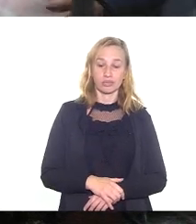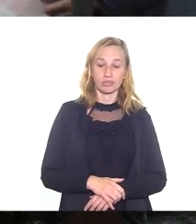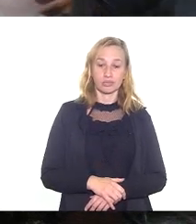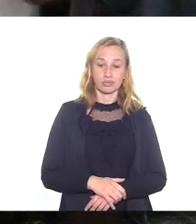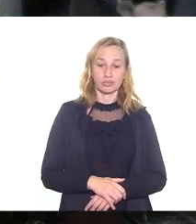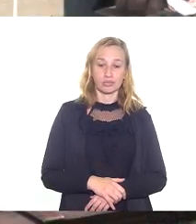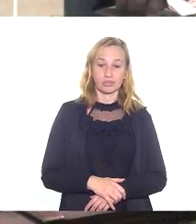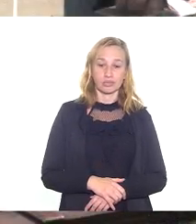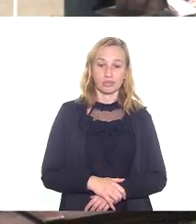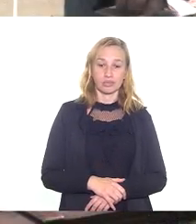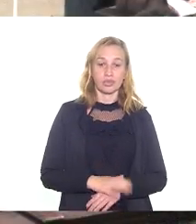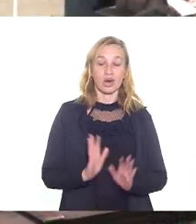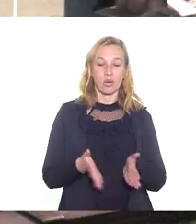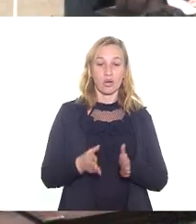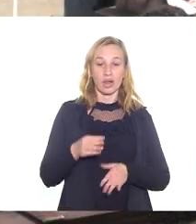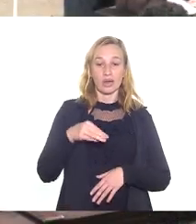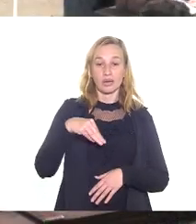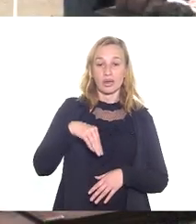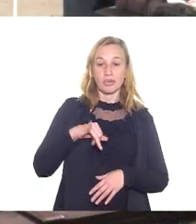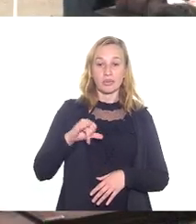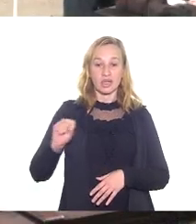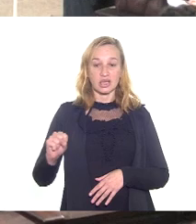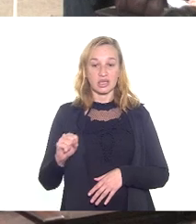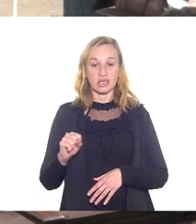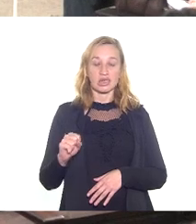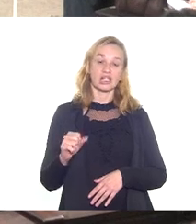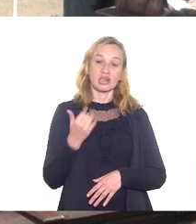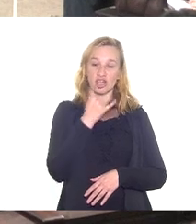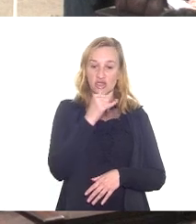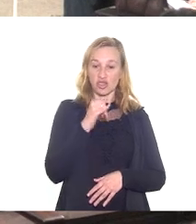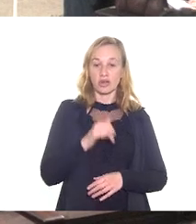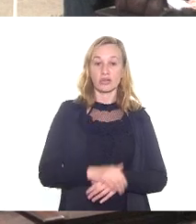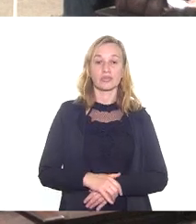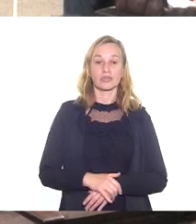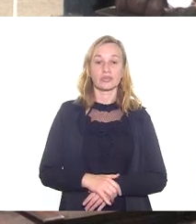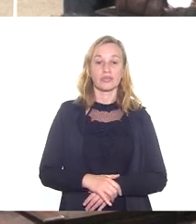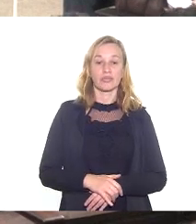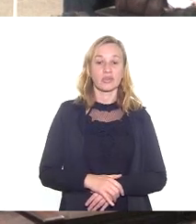Agora é Minas Energia, Chiquinho. Deputado Wellington José.